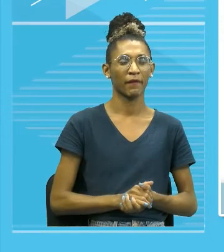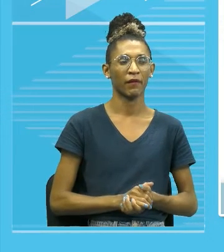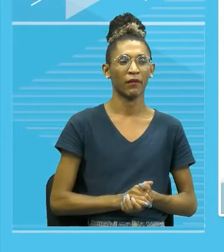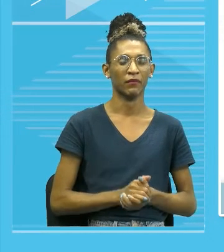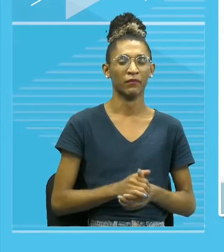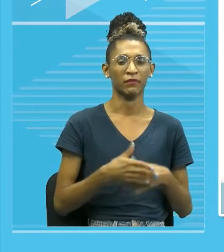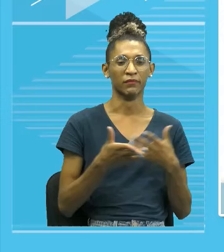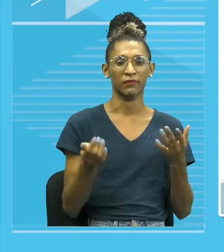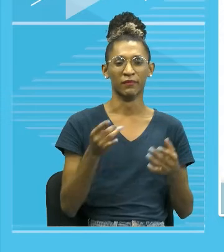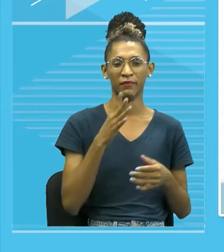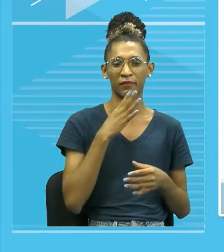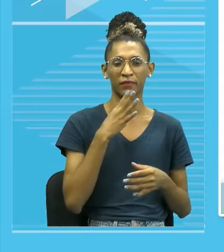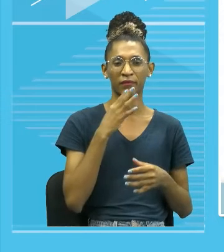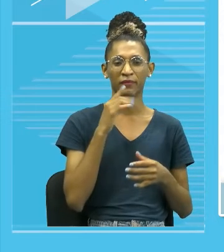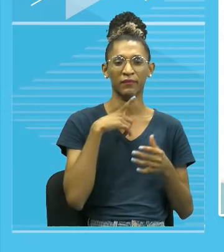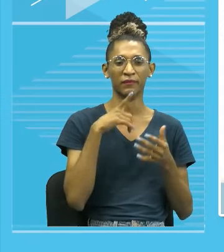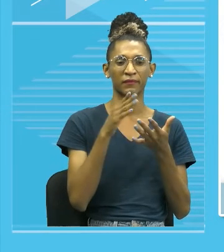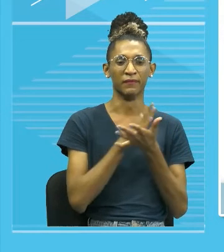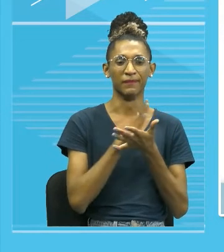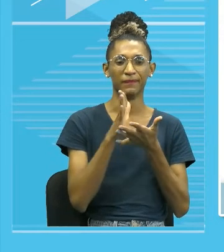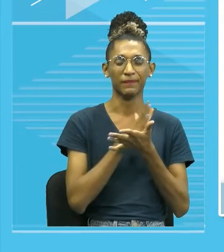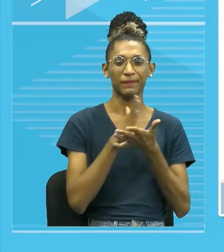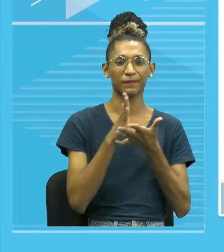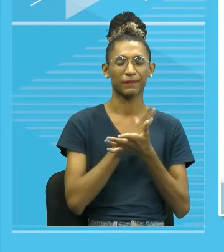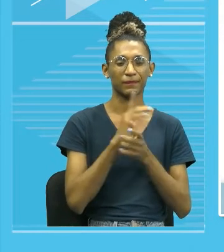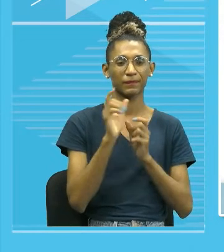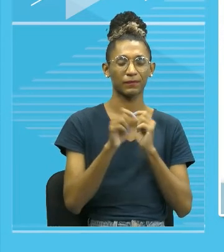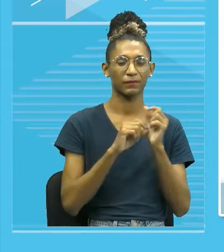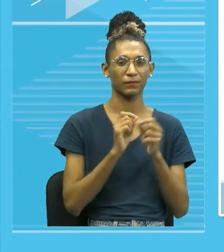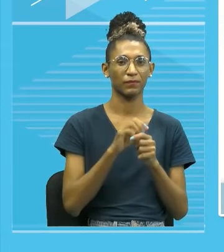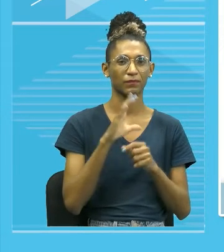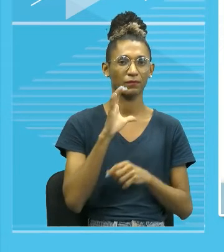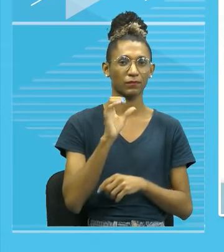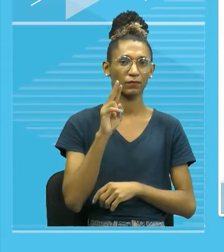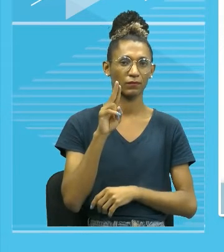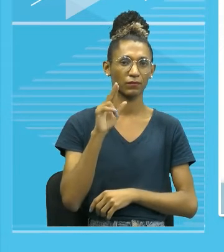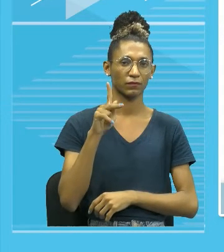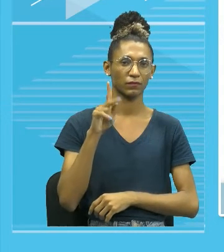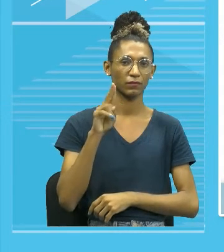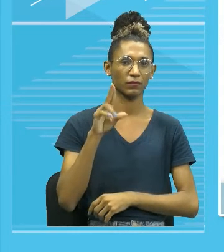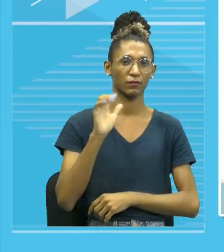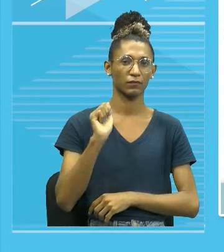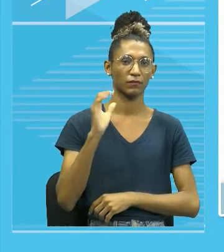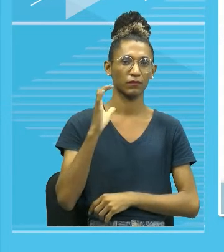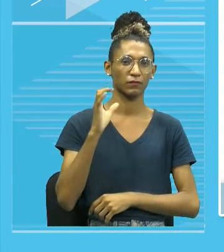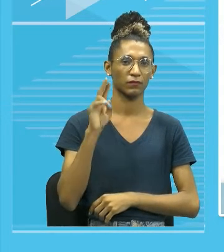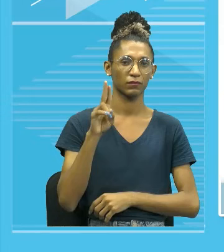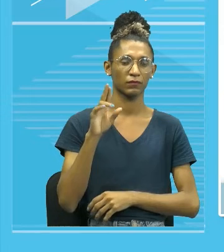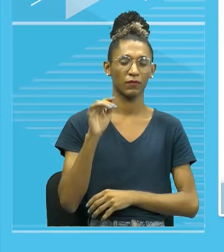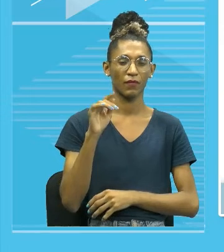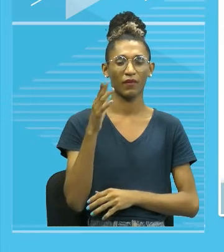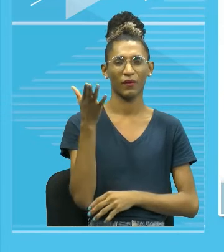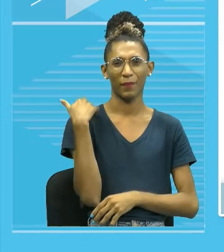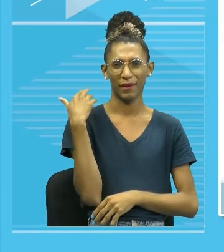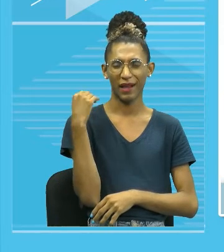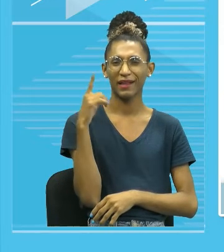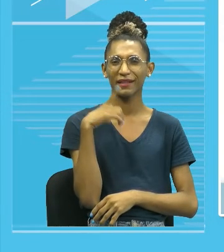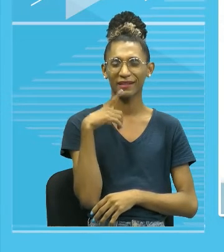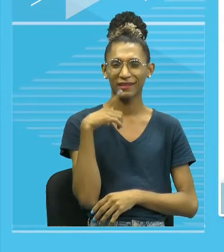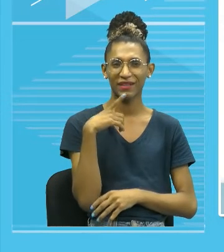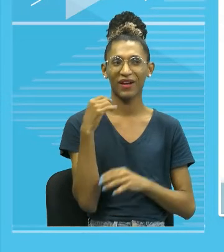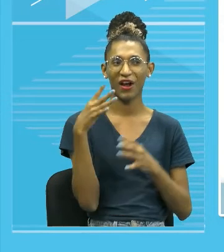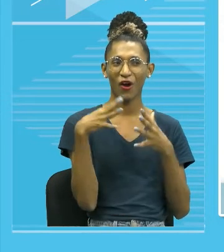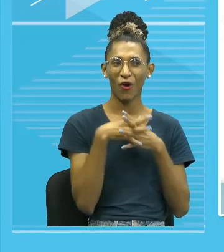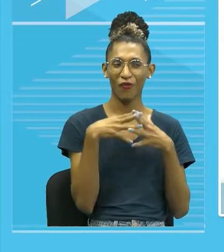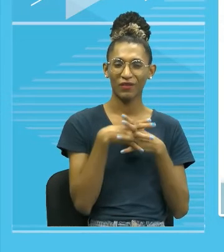vocês já ouviram falar que tem alguns sei lá cupuaçu tinha uma época uma briga com uma rapadura